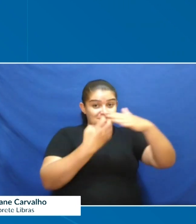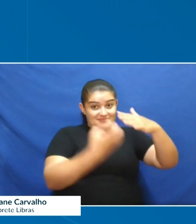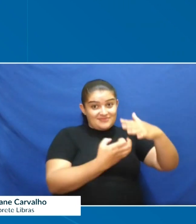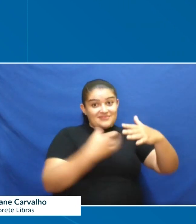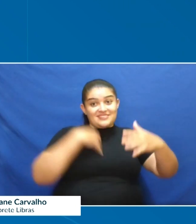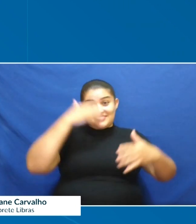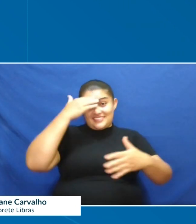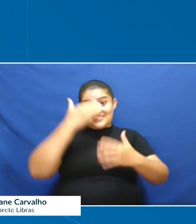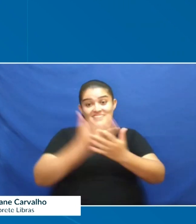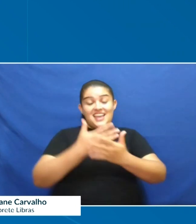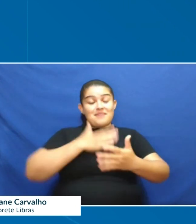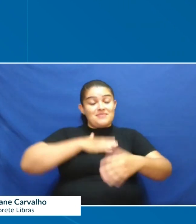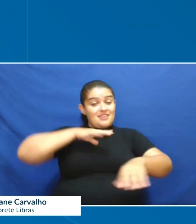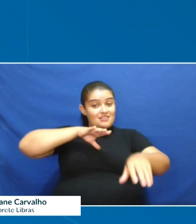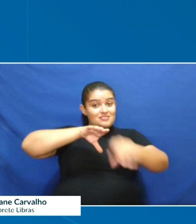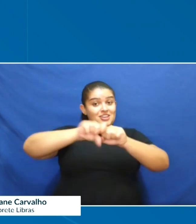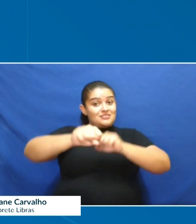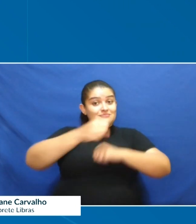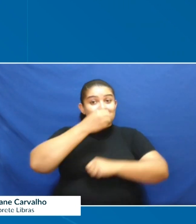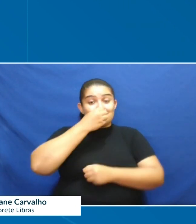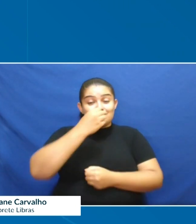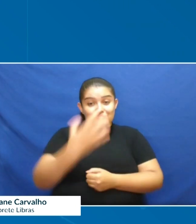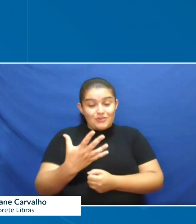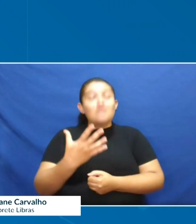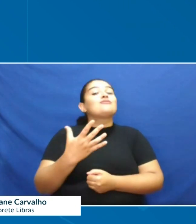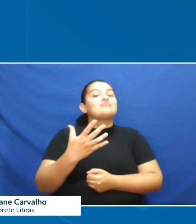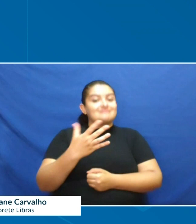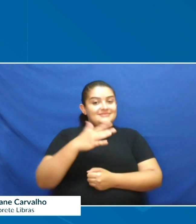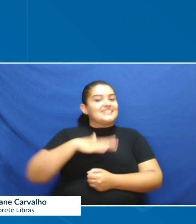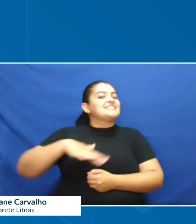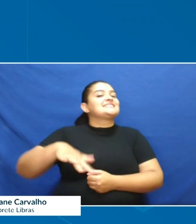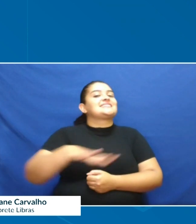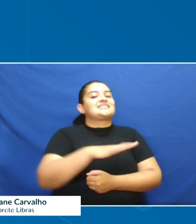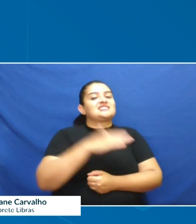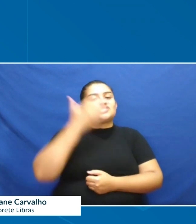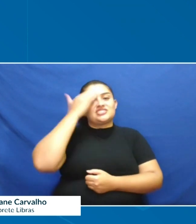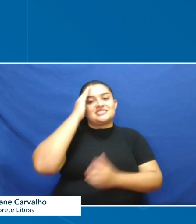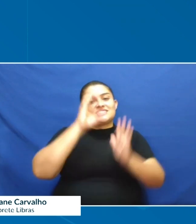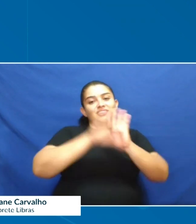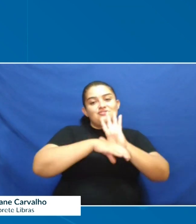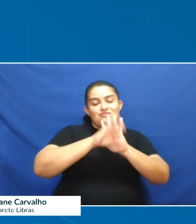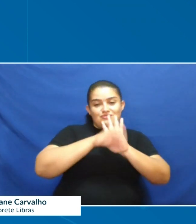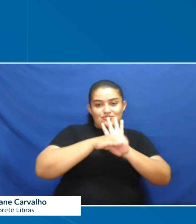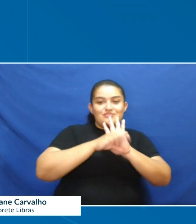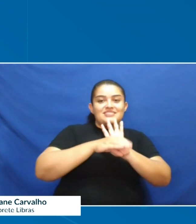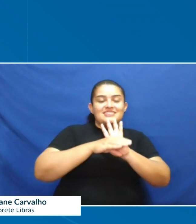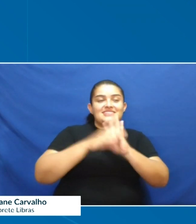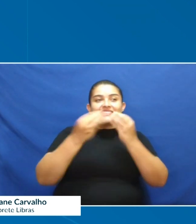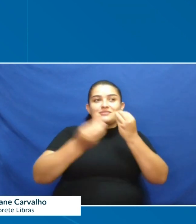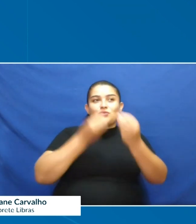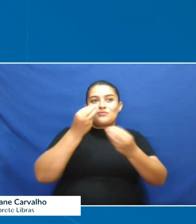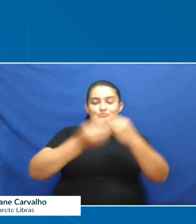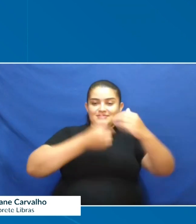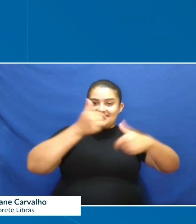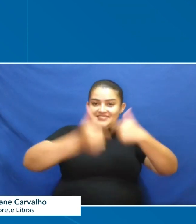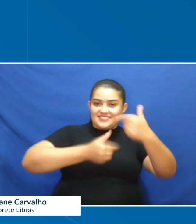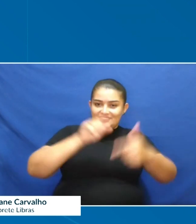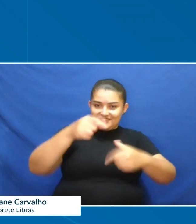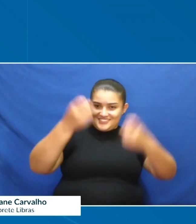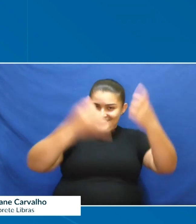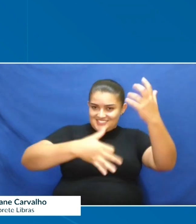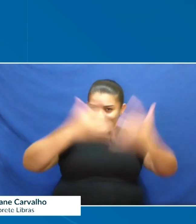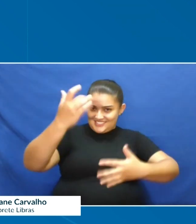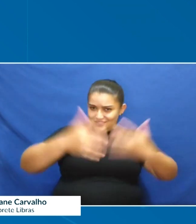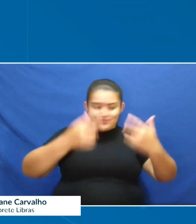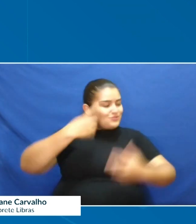que minha formação vai ser muito rica nesse aspecto de entender os conceitos e saber como aplicar, porque, como você falou, todo mundo teve